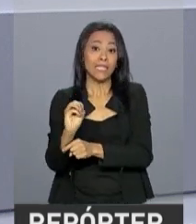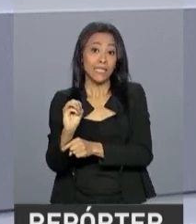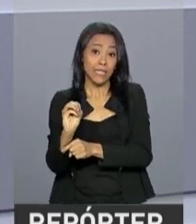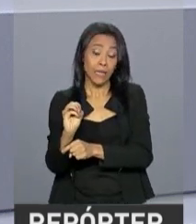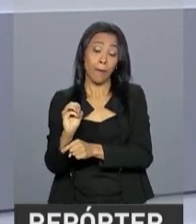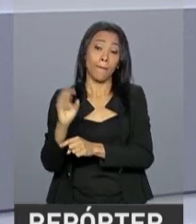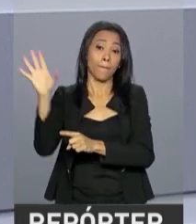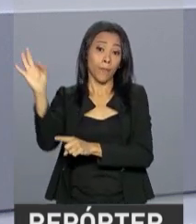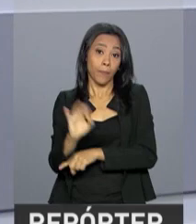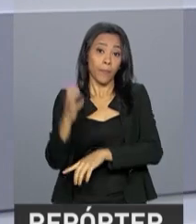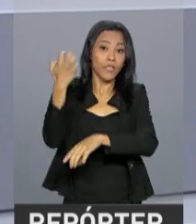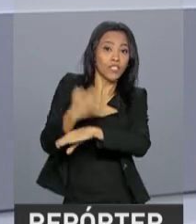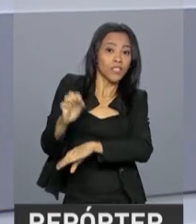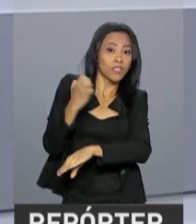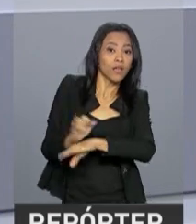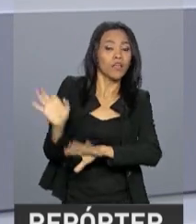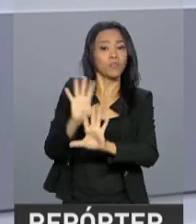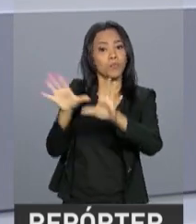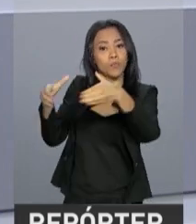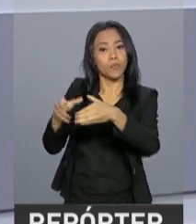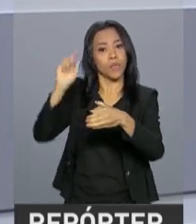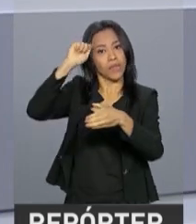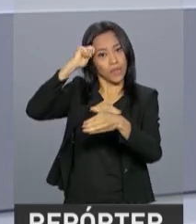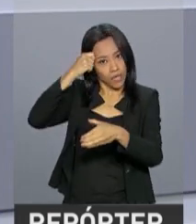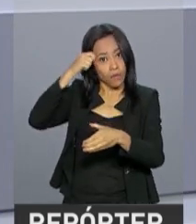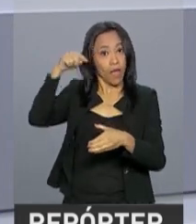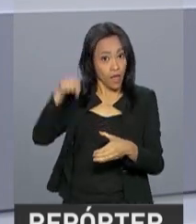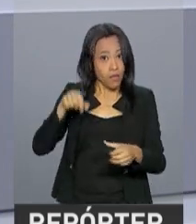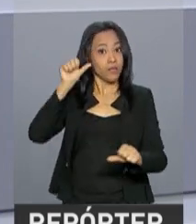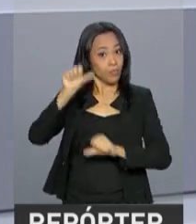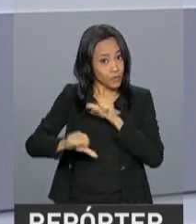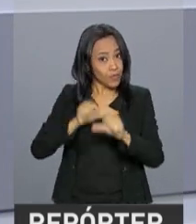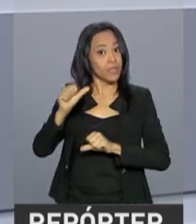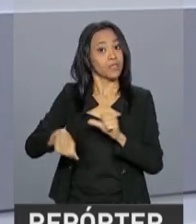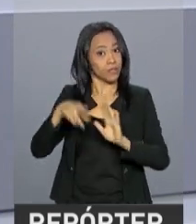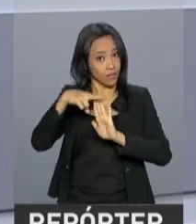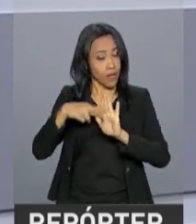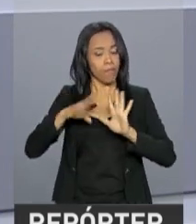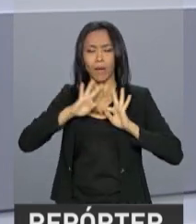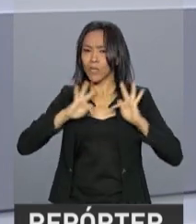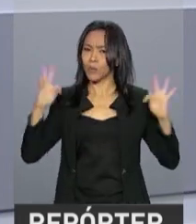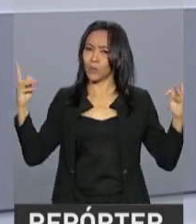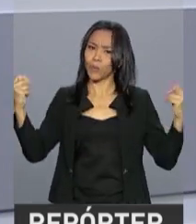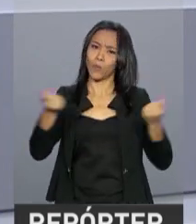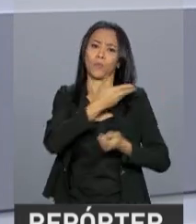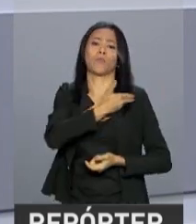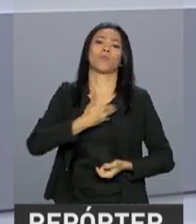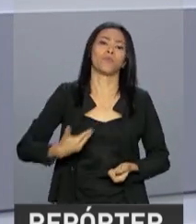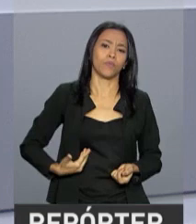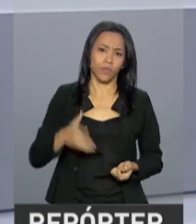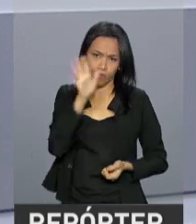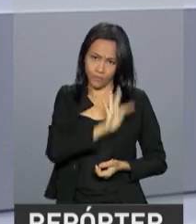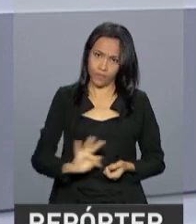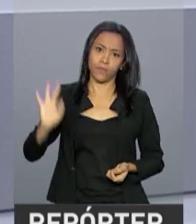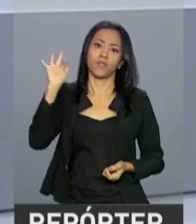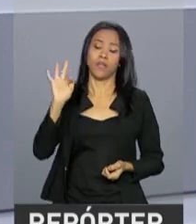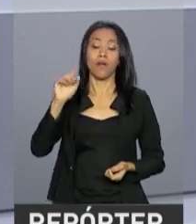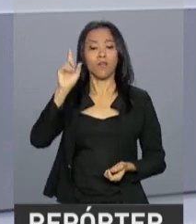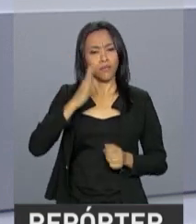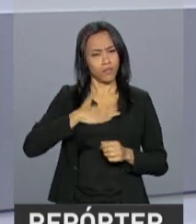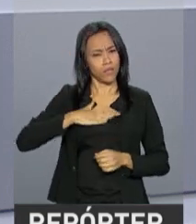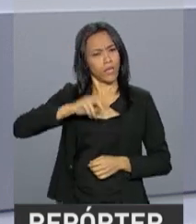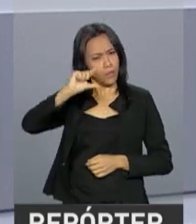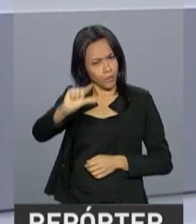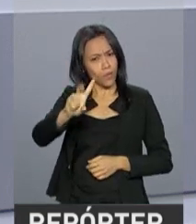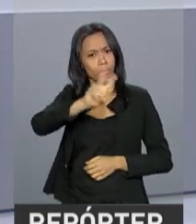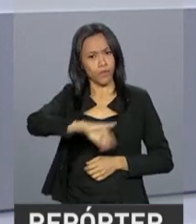serviço público para negros a mudança vai valer para toda a administração pública federal a cerimônia será transmitida daqui a